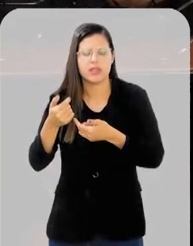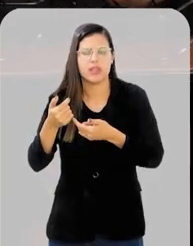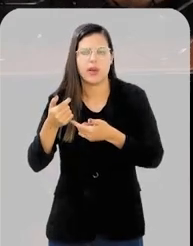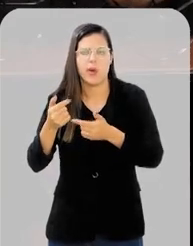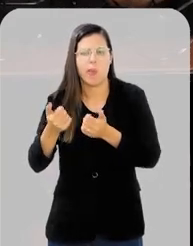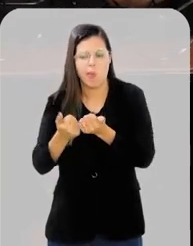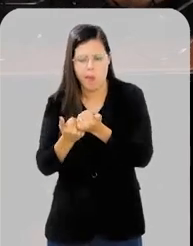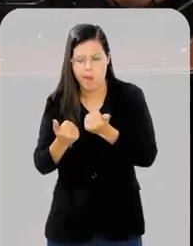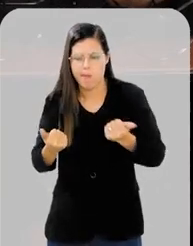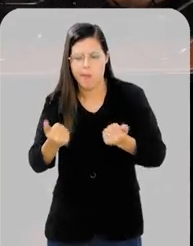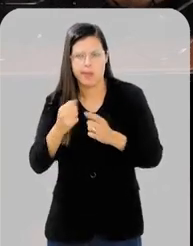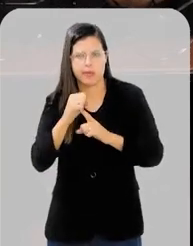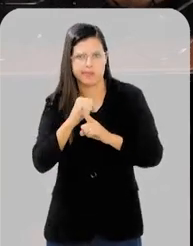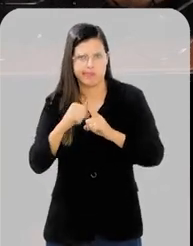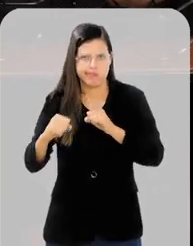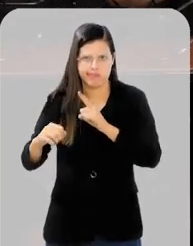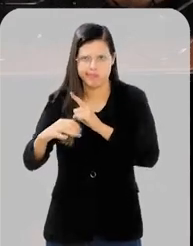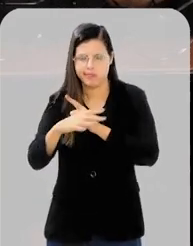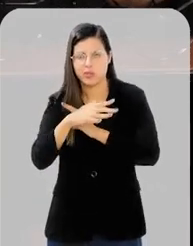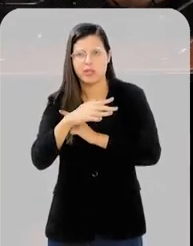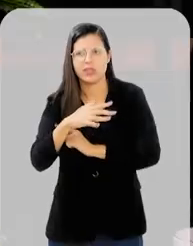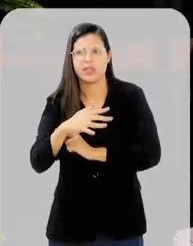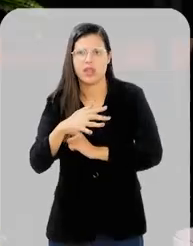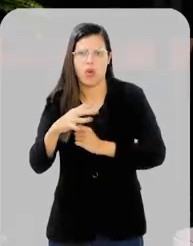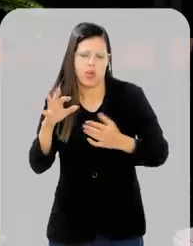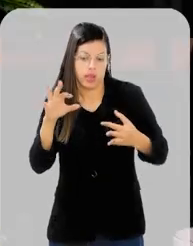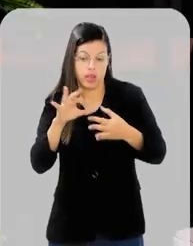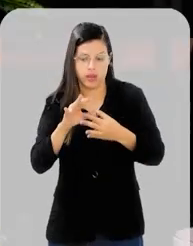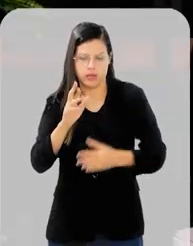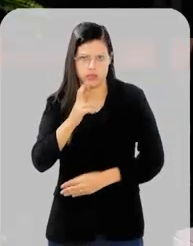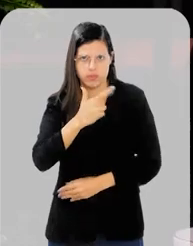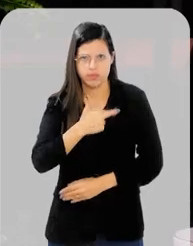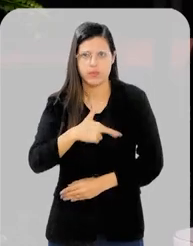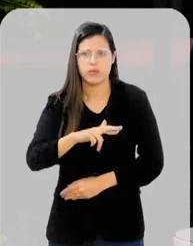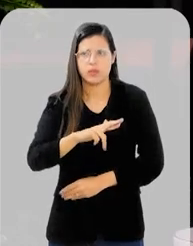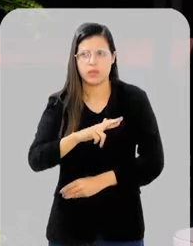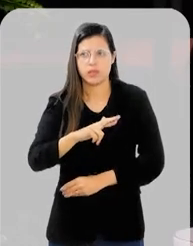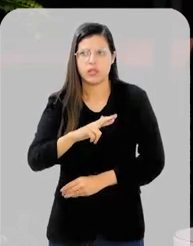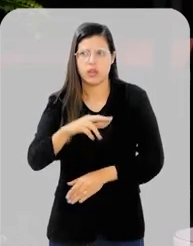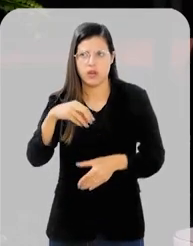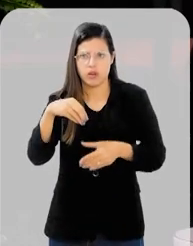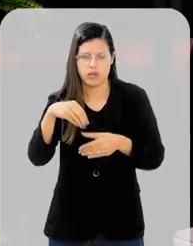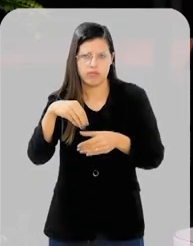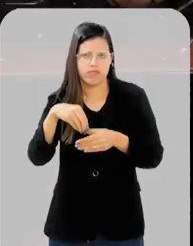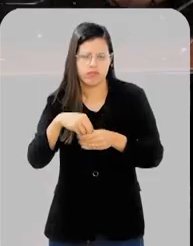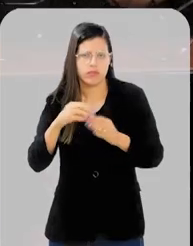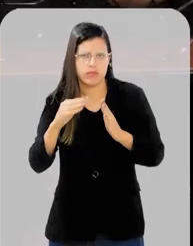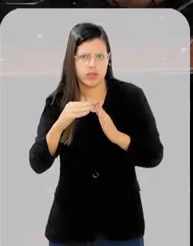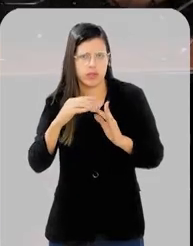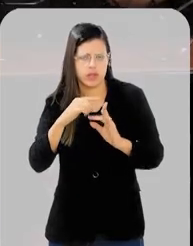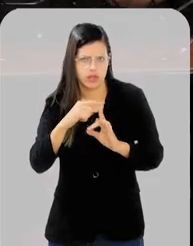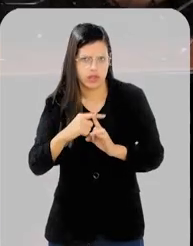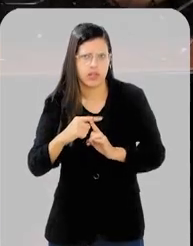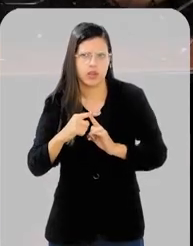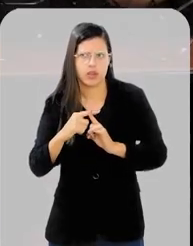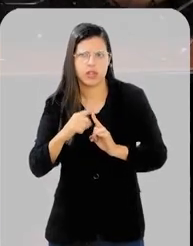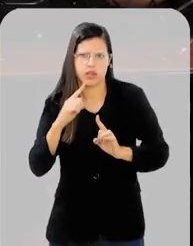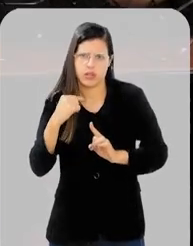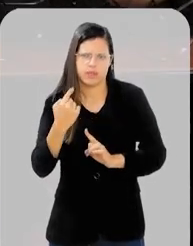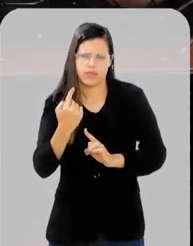social no que diz respeito à religião sim s dentro da igreja que é uma coisa que todos